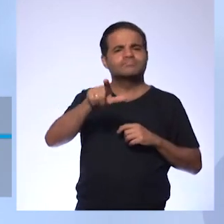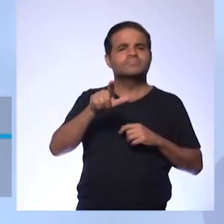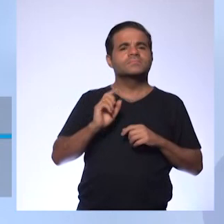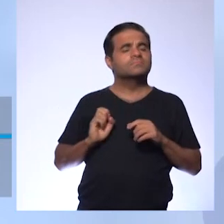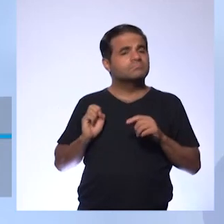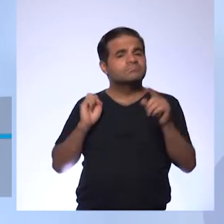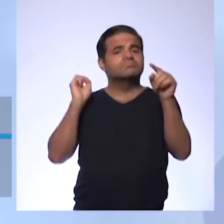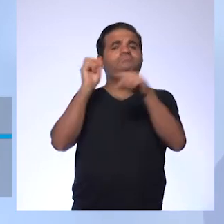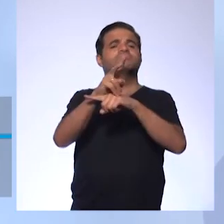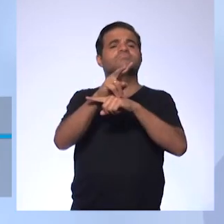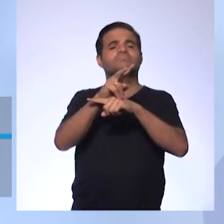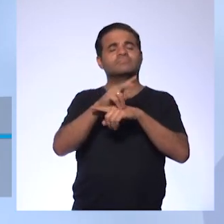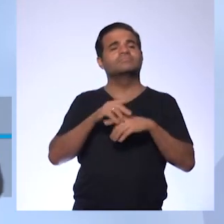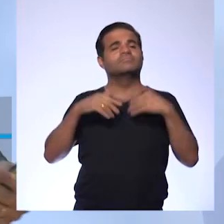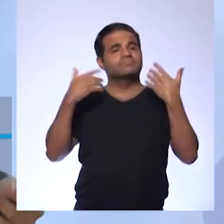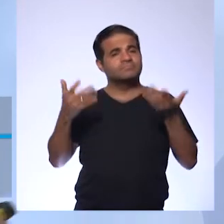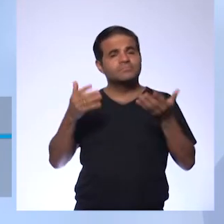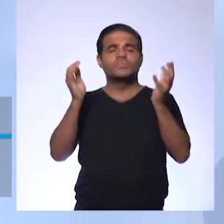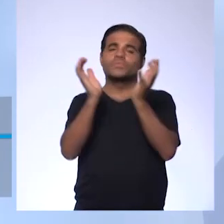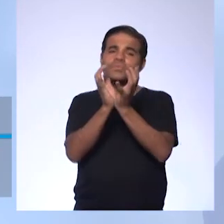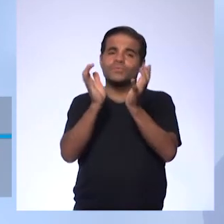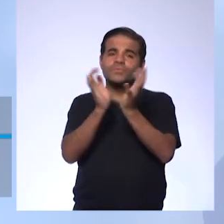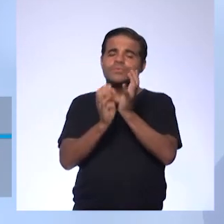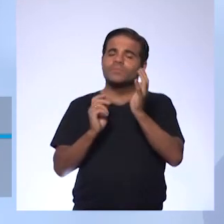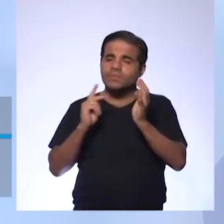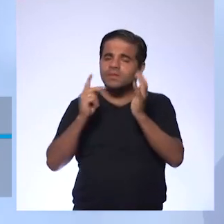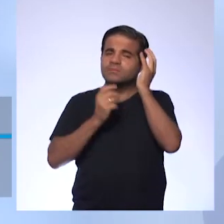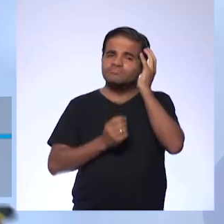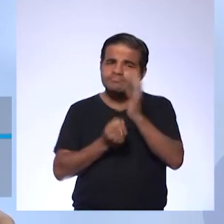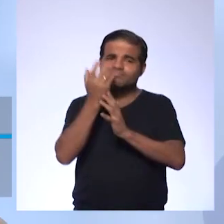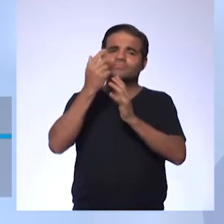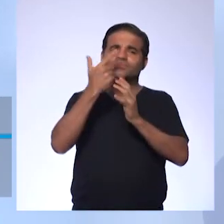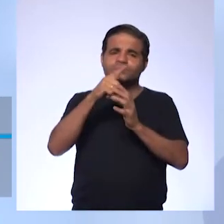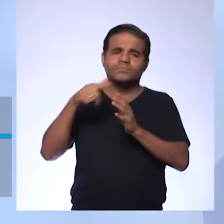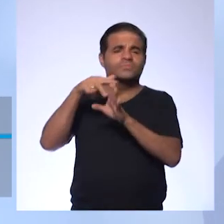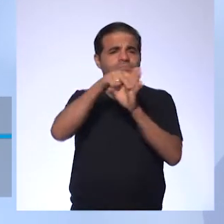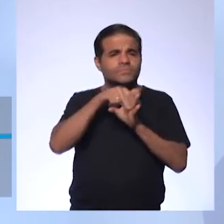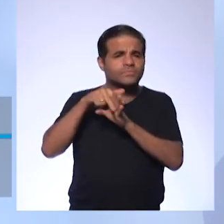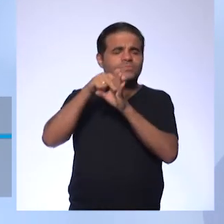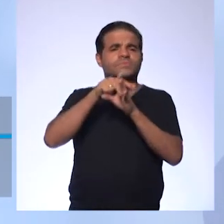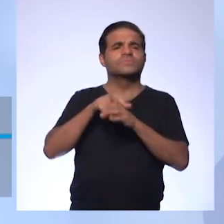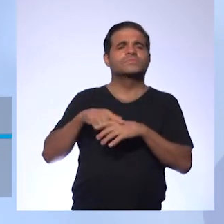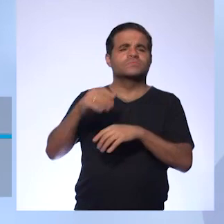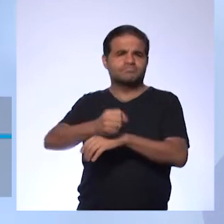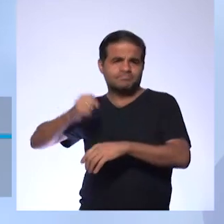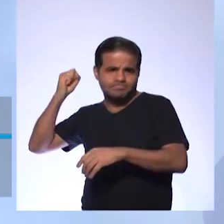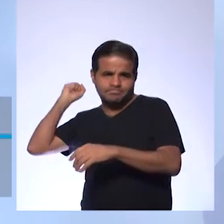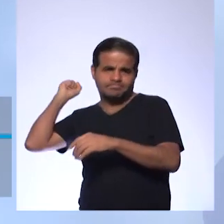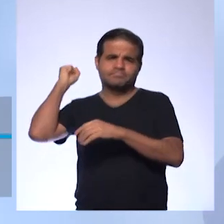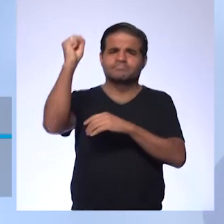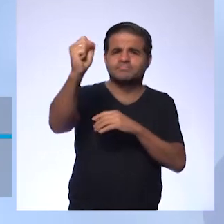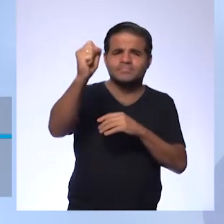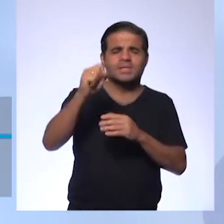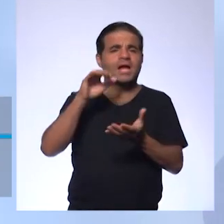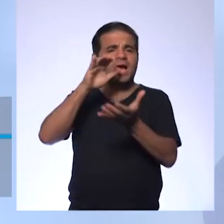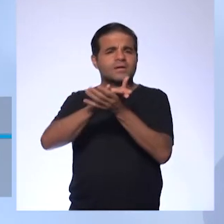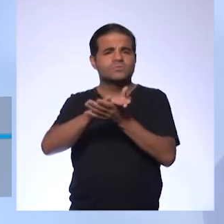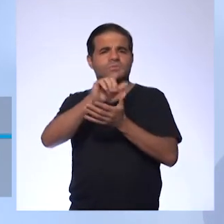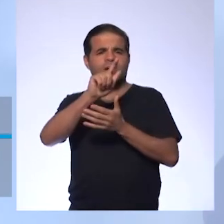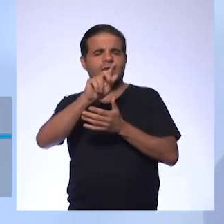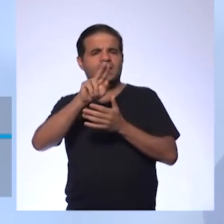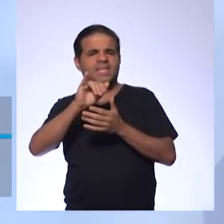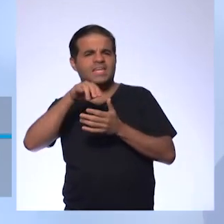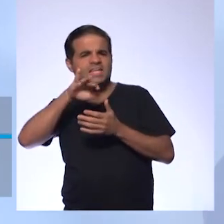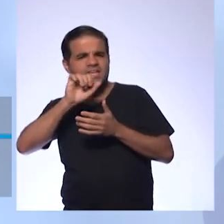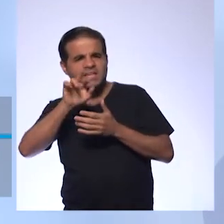formou o grupo dele, né? Vários outros cavaleiros. Lancelot casou com a Guinevere, houve um